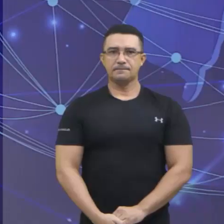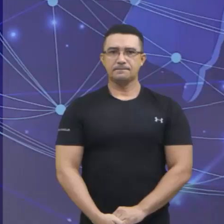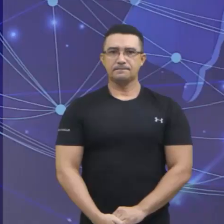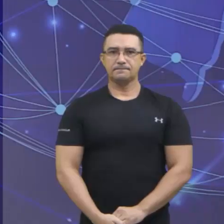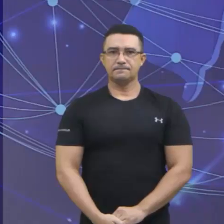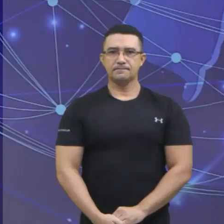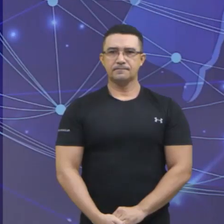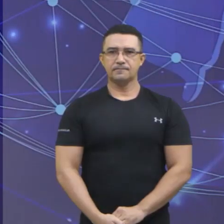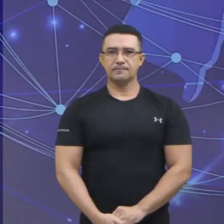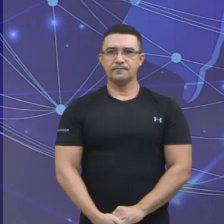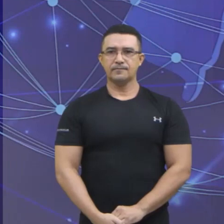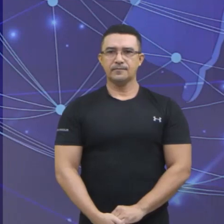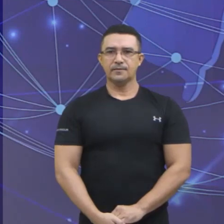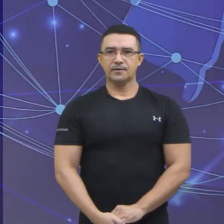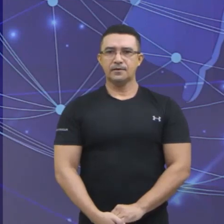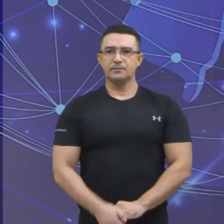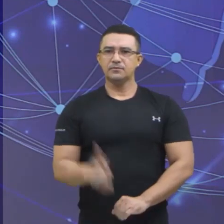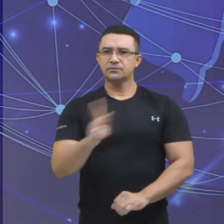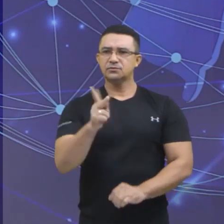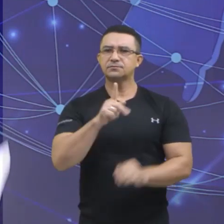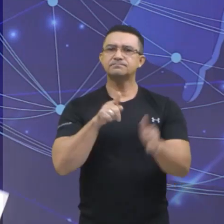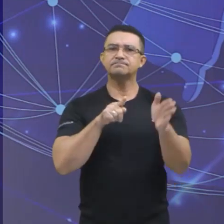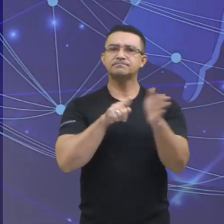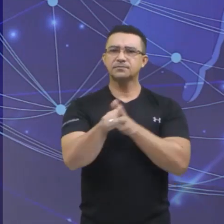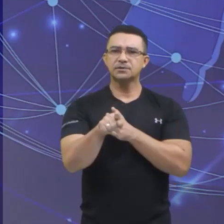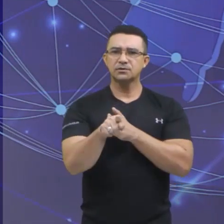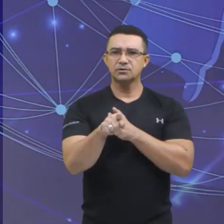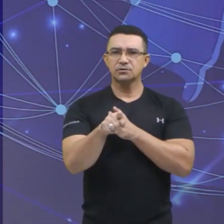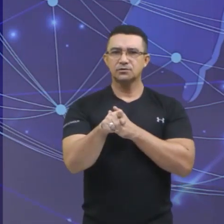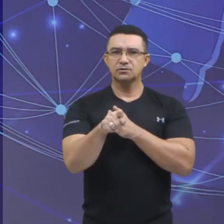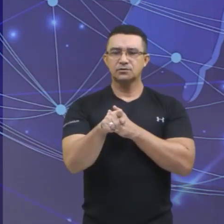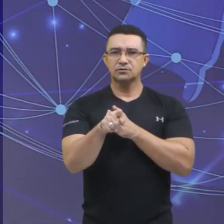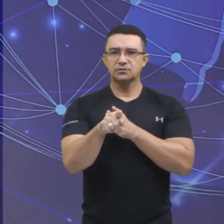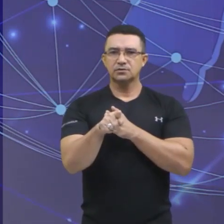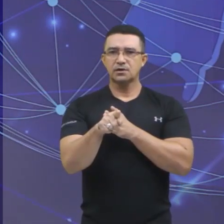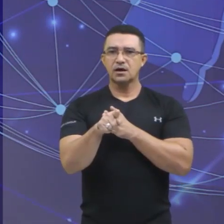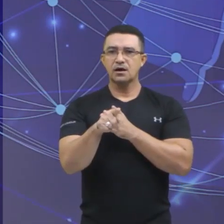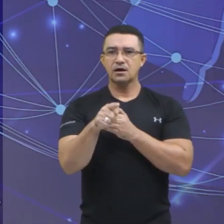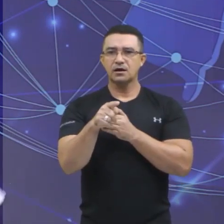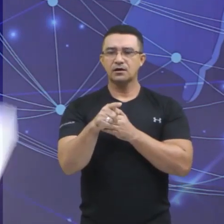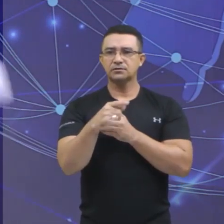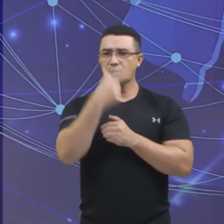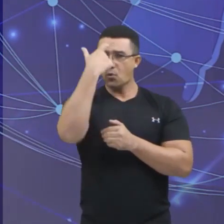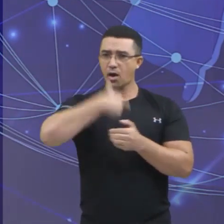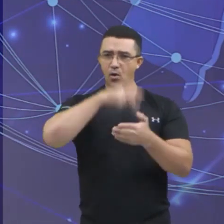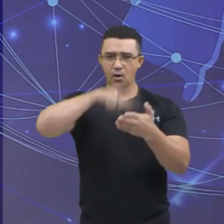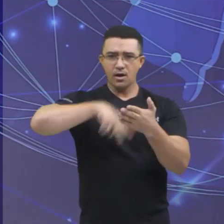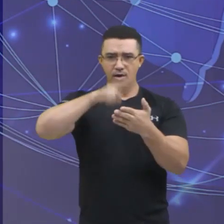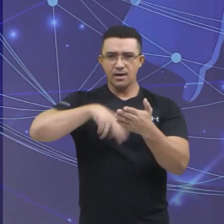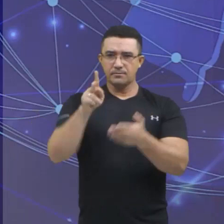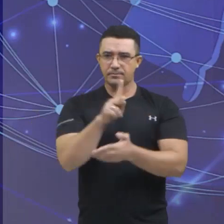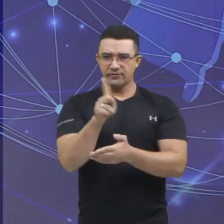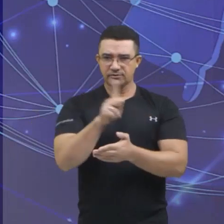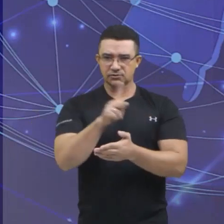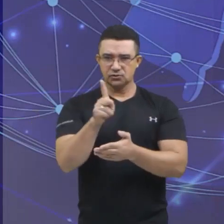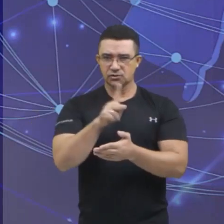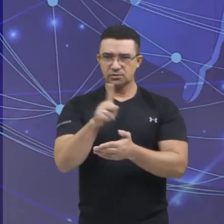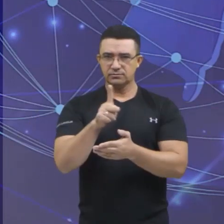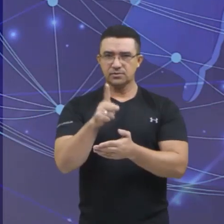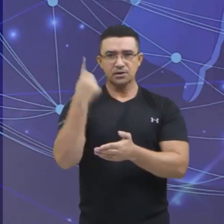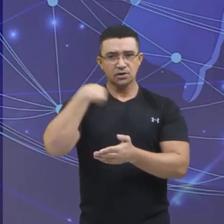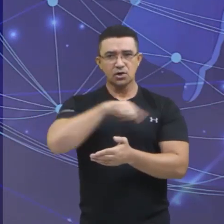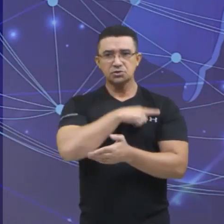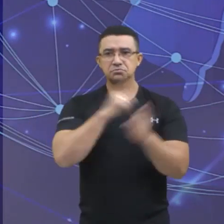A professora vai fazer a seguinte pergunta. Eu vou ler aqui a pergunta da professora Soraya para que a